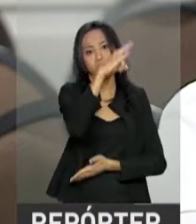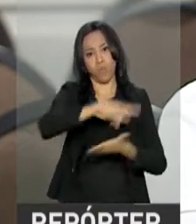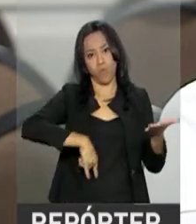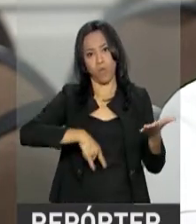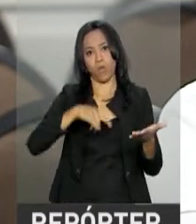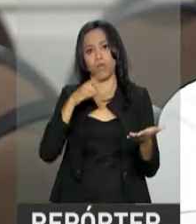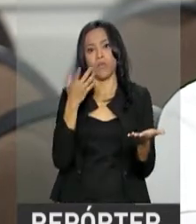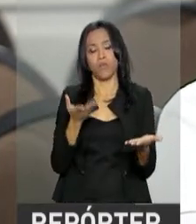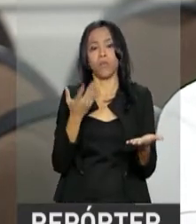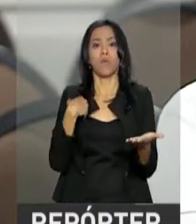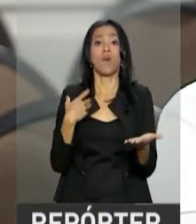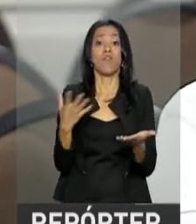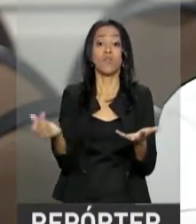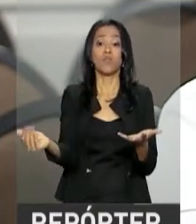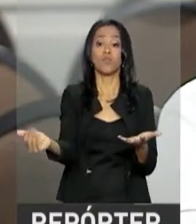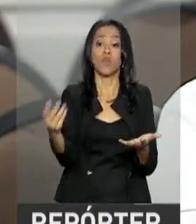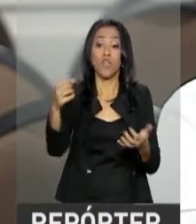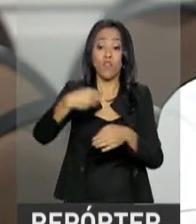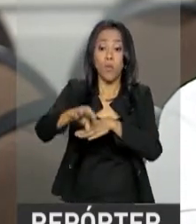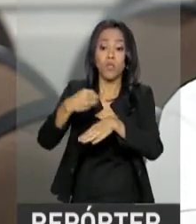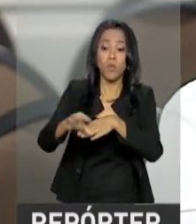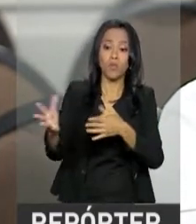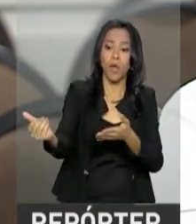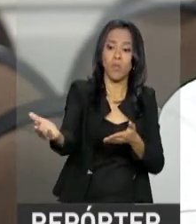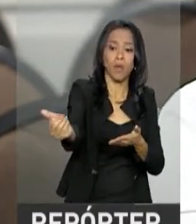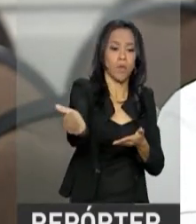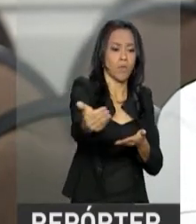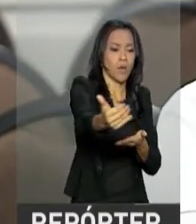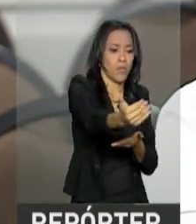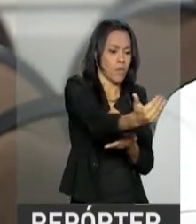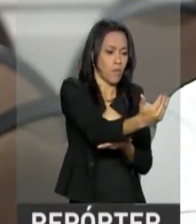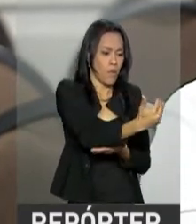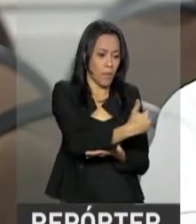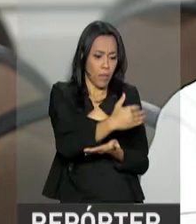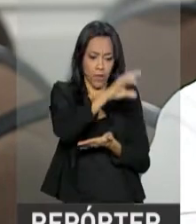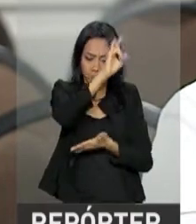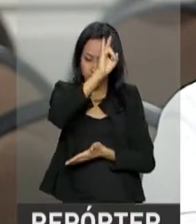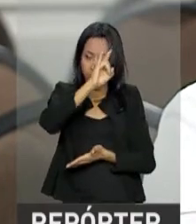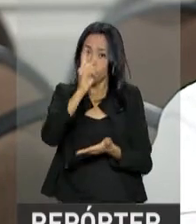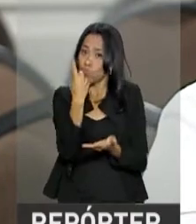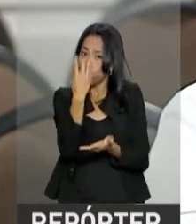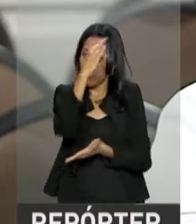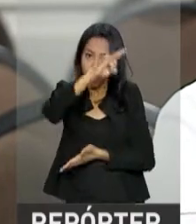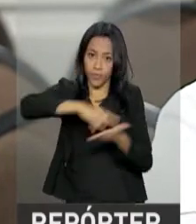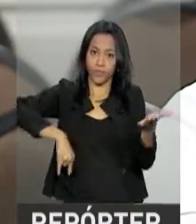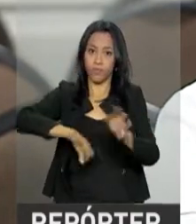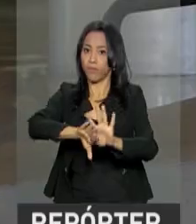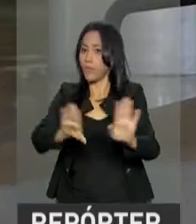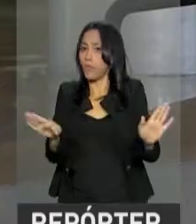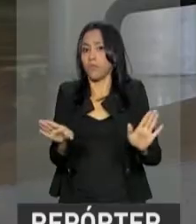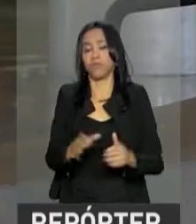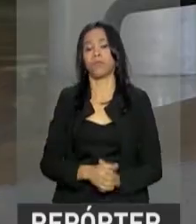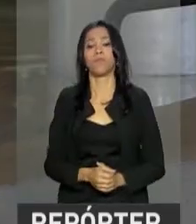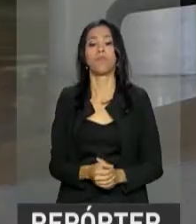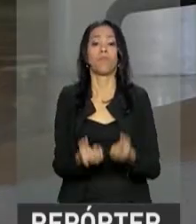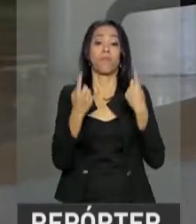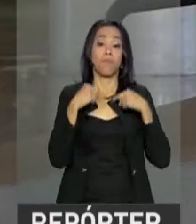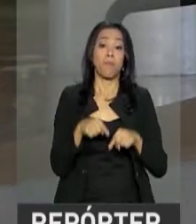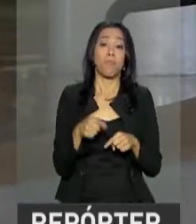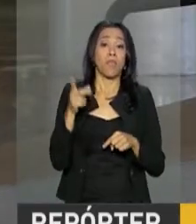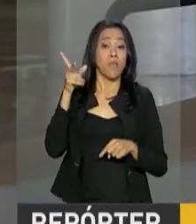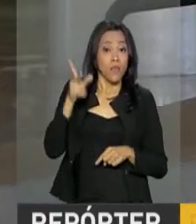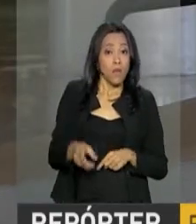fazer a juntada de suas informações de uma única vez nesta terça as obrigações acessórias como está tendo hoje assim como a empresa